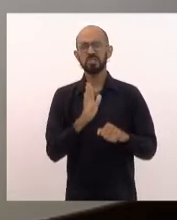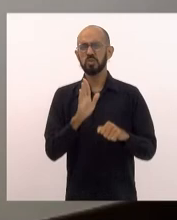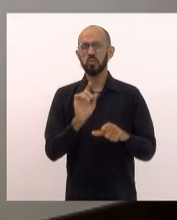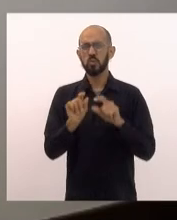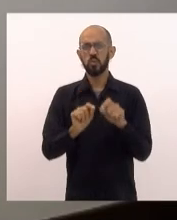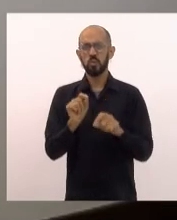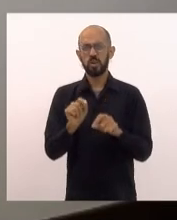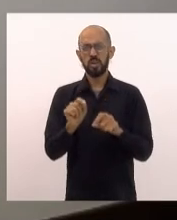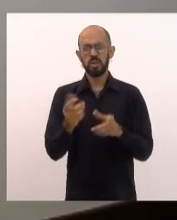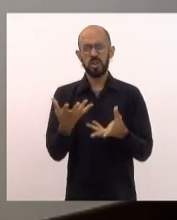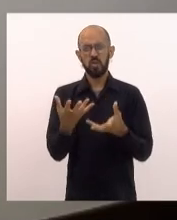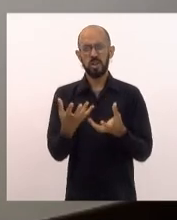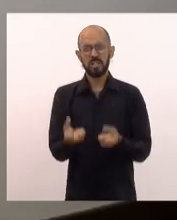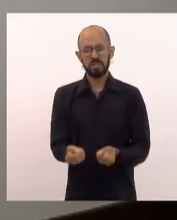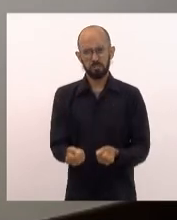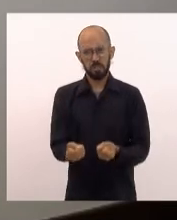né,